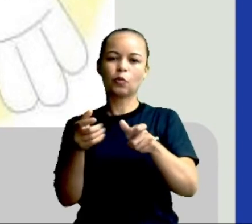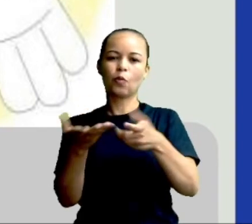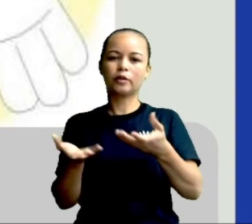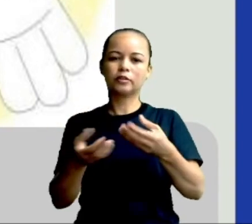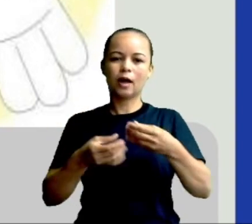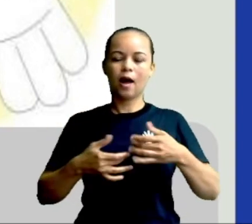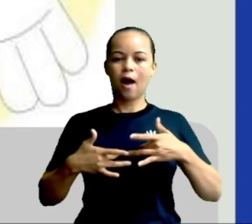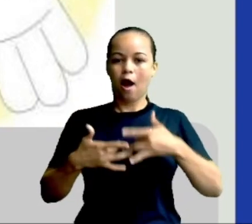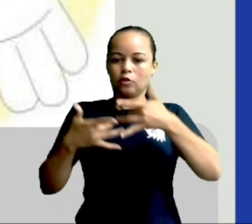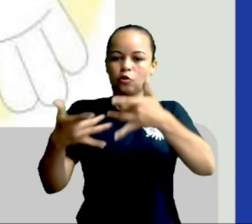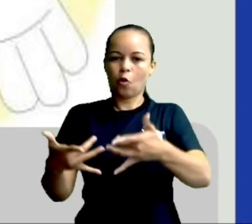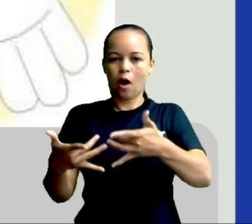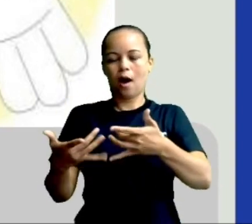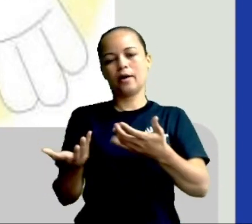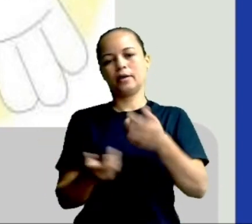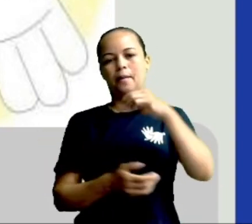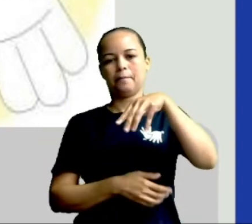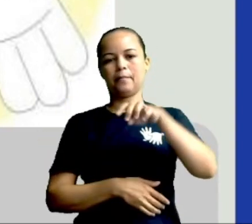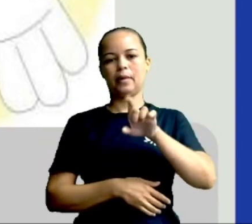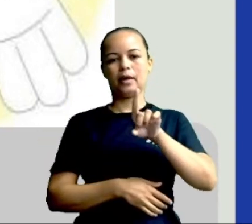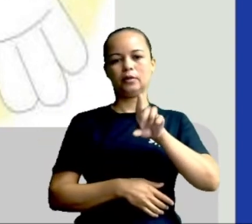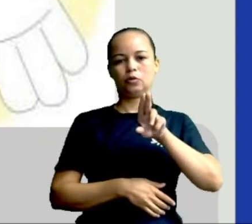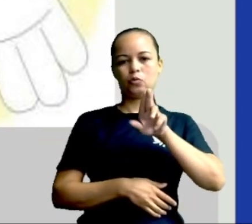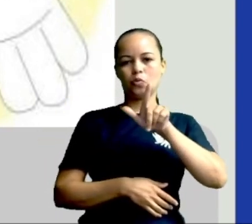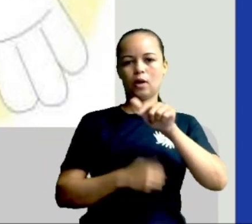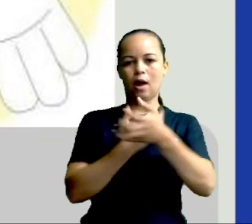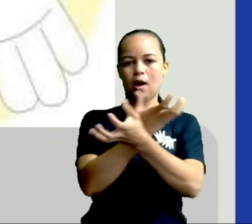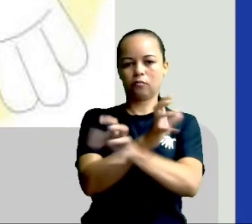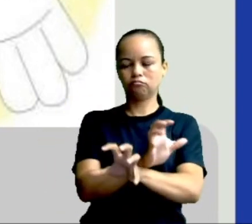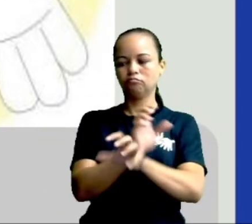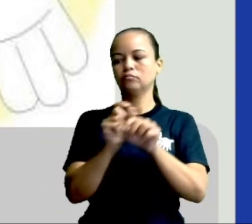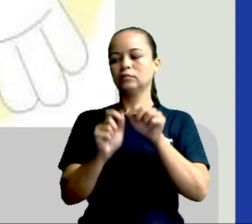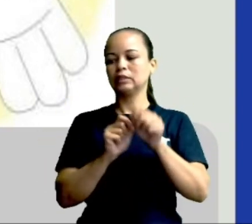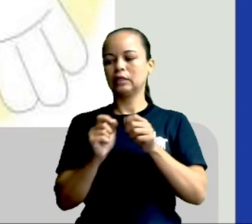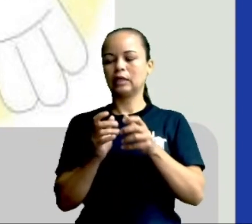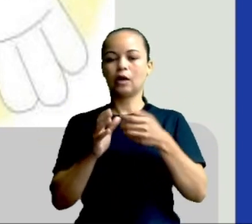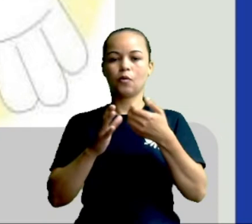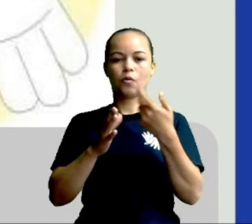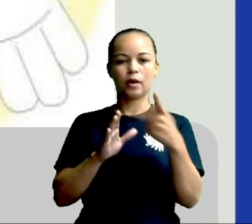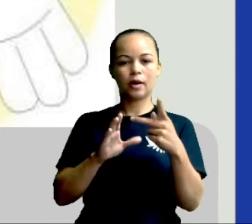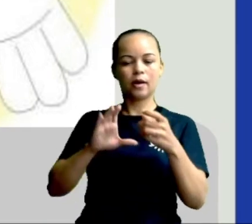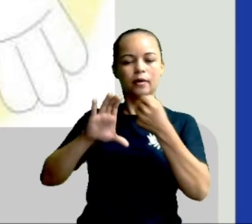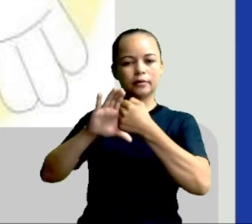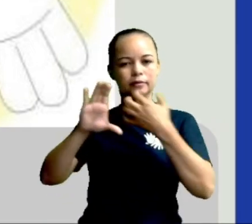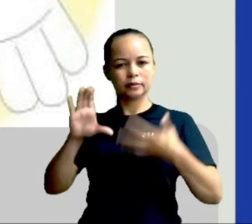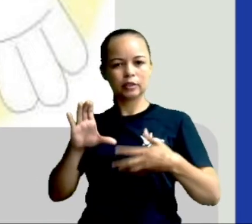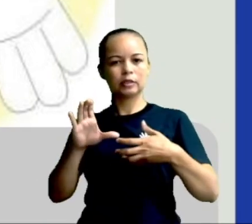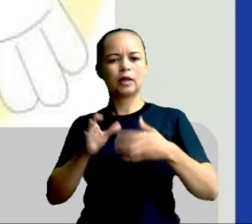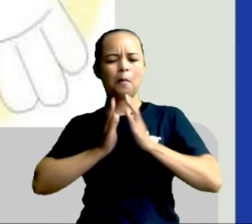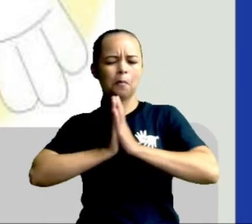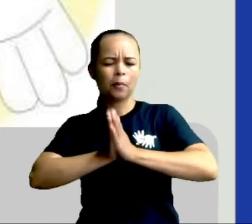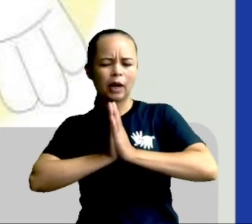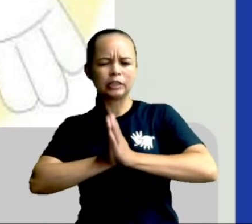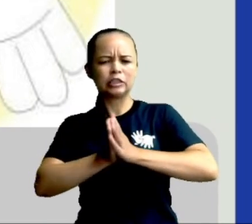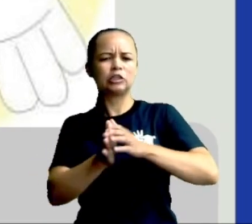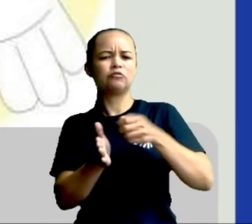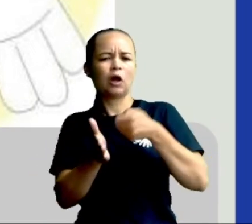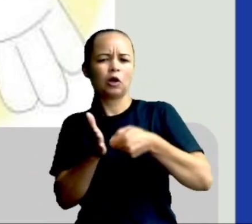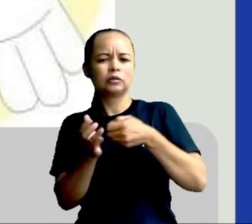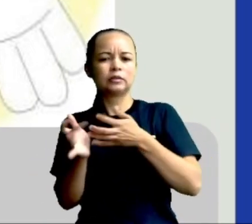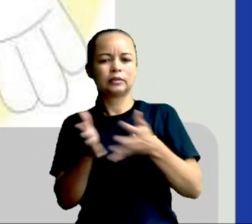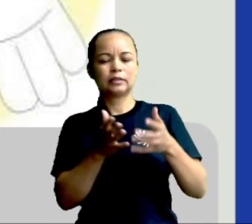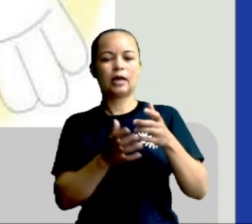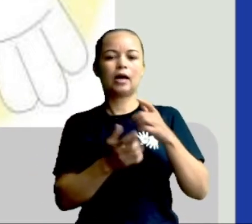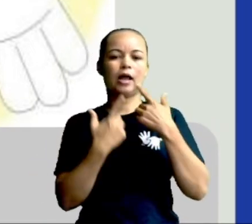óssea. Então, esse texto ele é caracterizado pela função apelativa ou conativa da